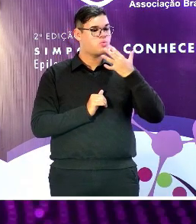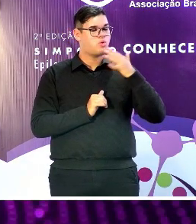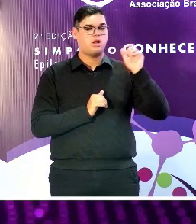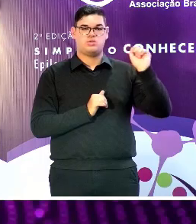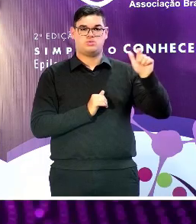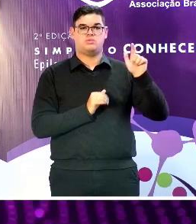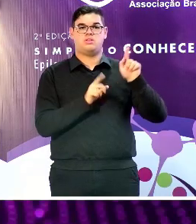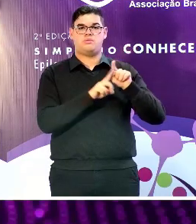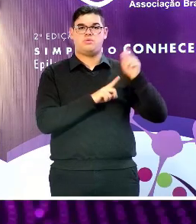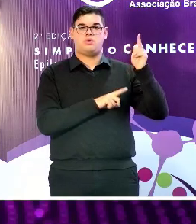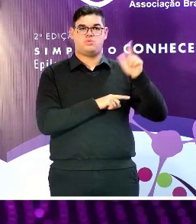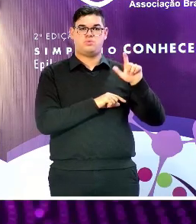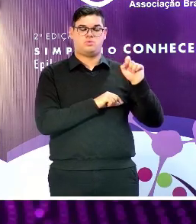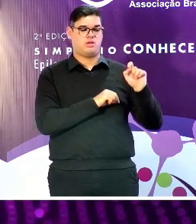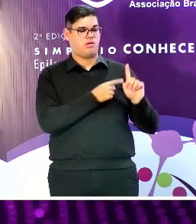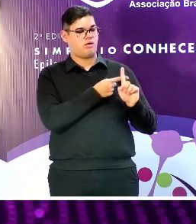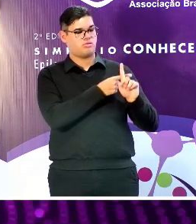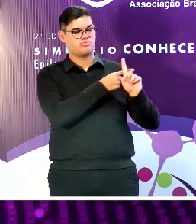também ativar